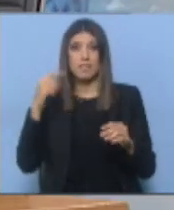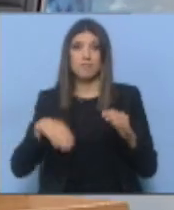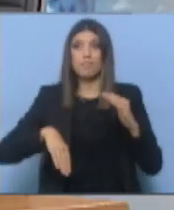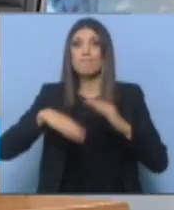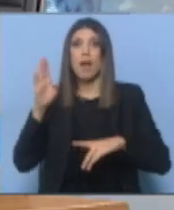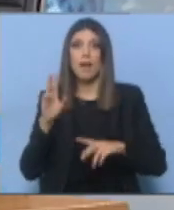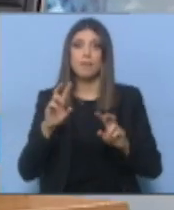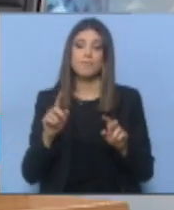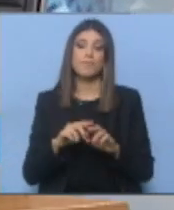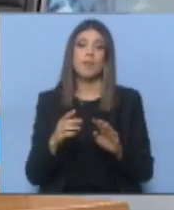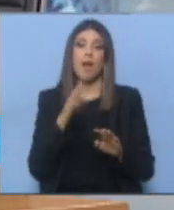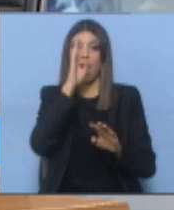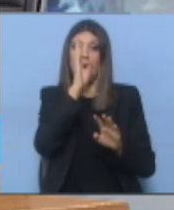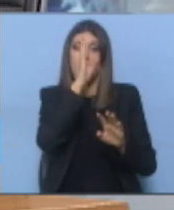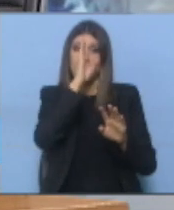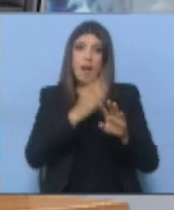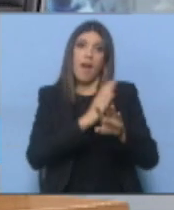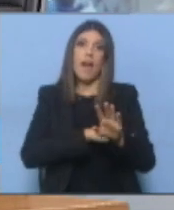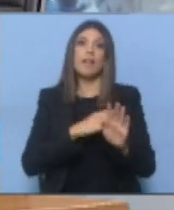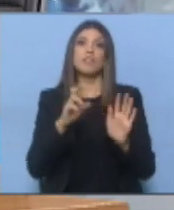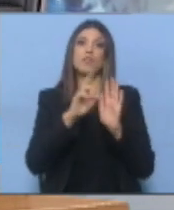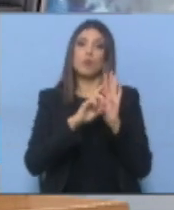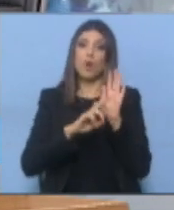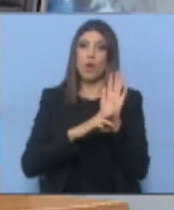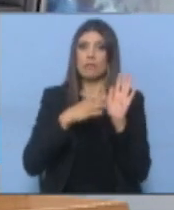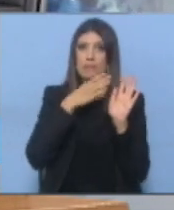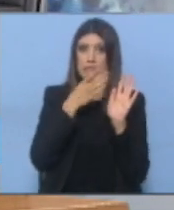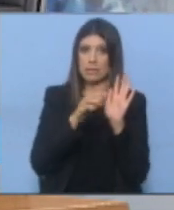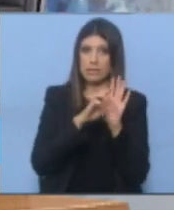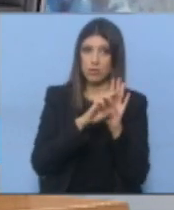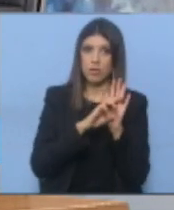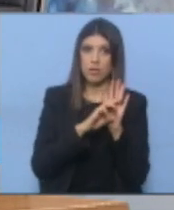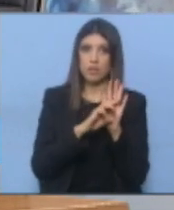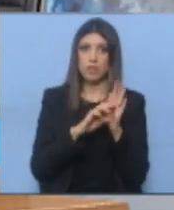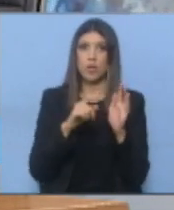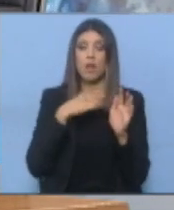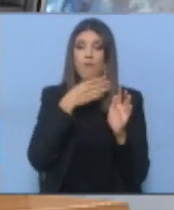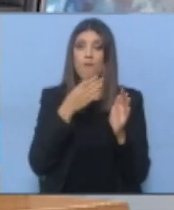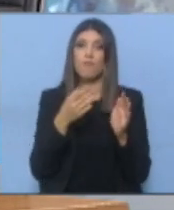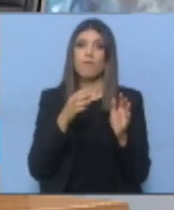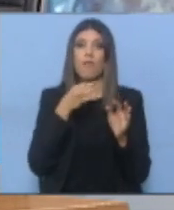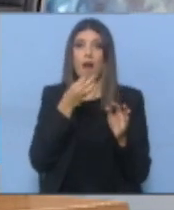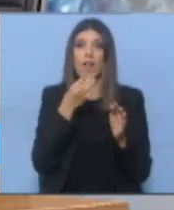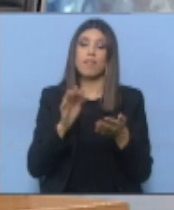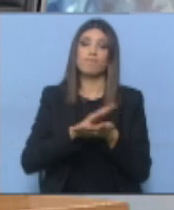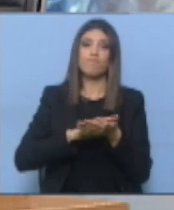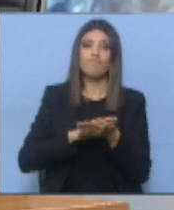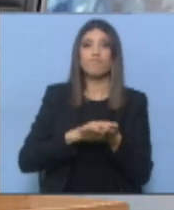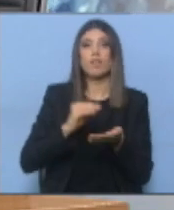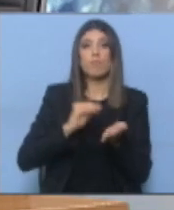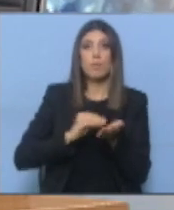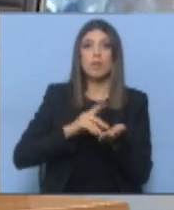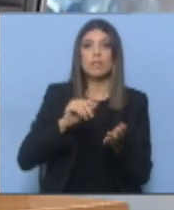de facto, este relatório identifica alguns aspectos que estão na base da pobreza e da exclusão social, em que também o